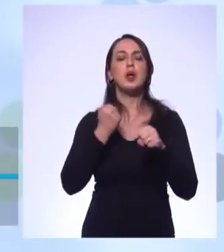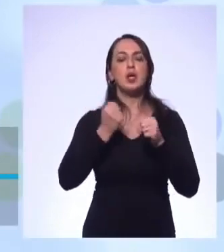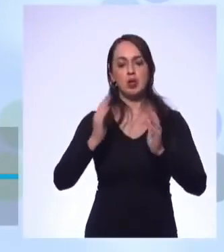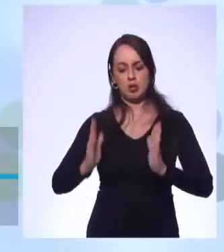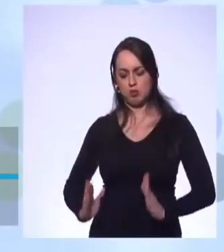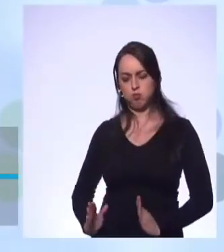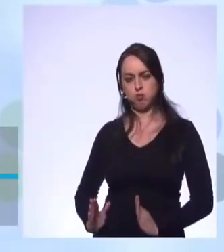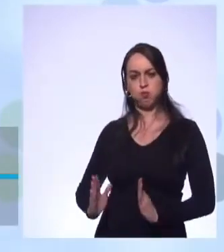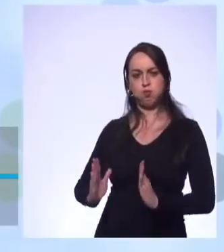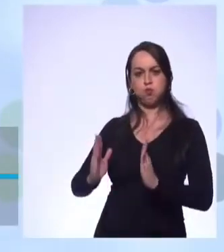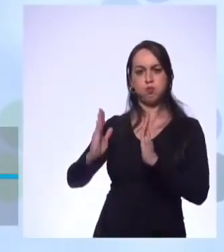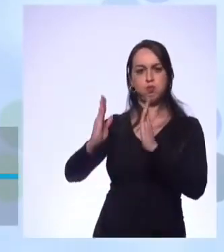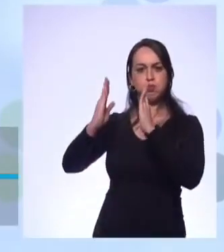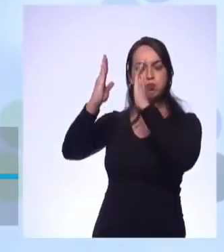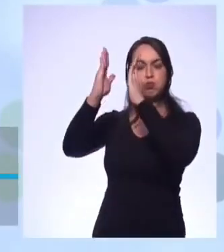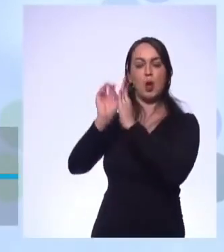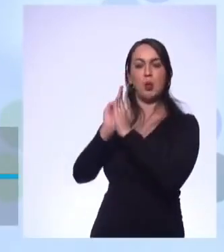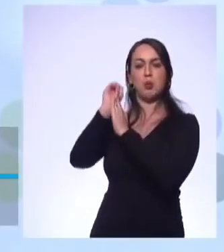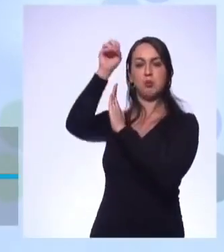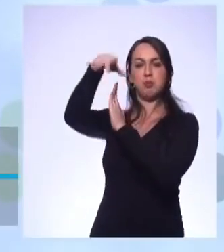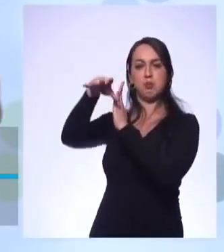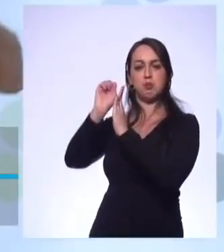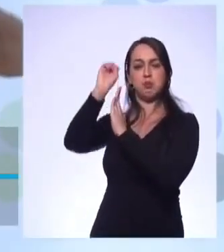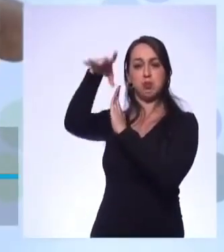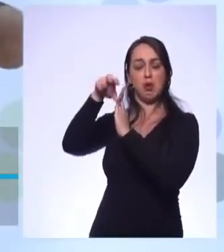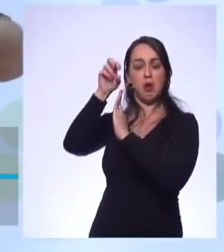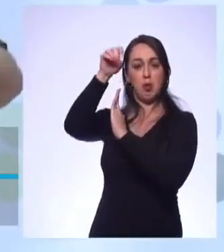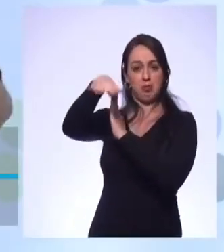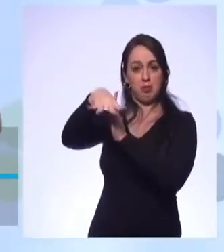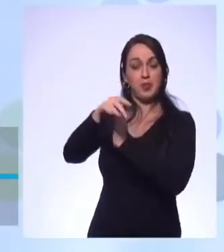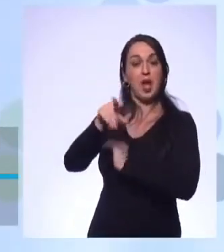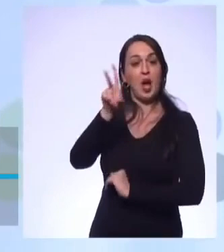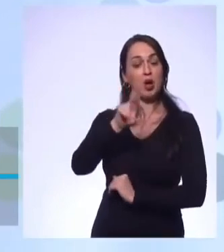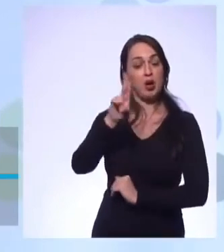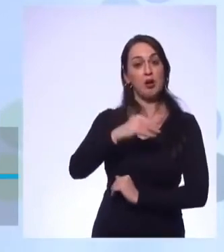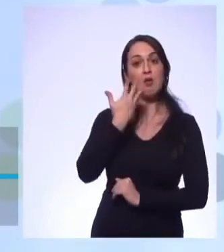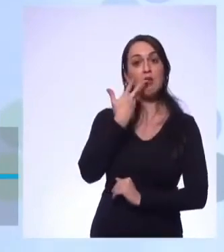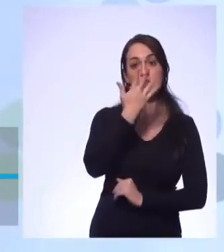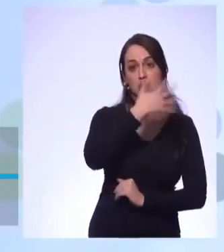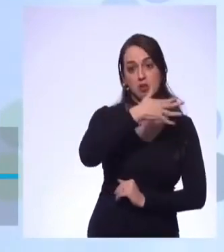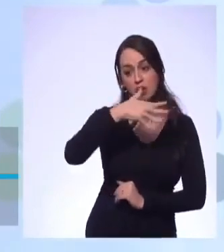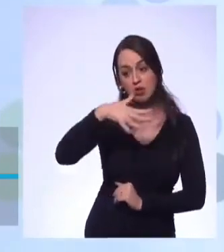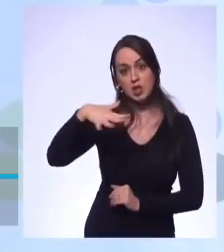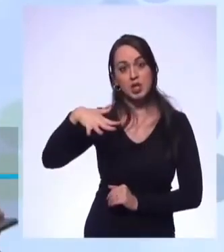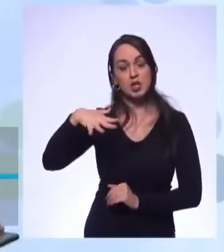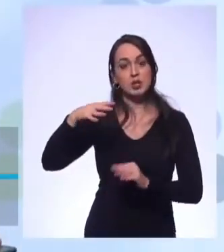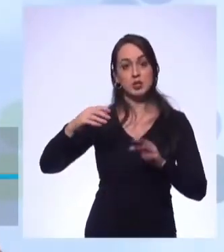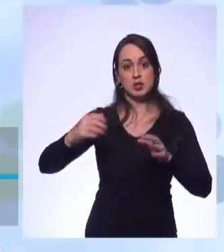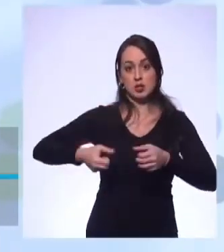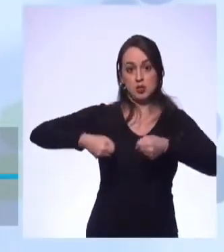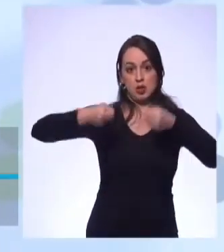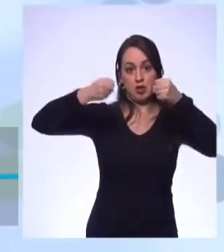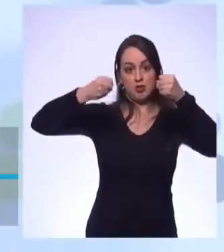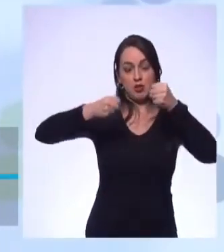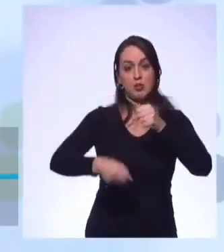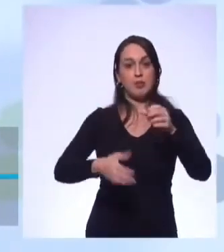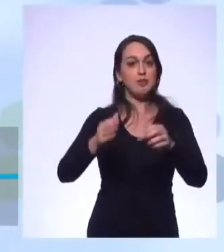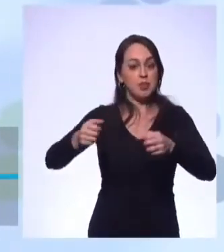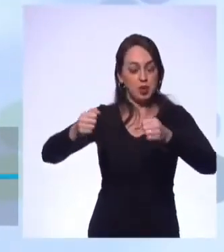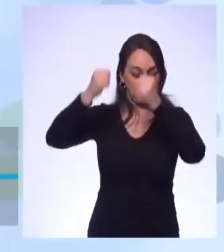levavam as crianças, seguravam pelas pernas e desciam as crianças, porque eram pequenas, pequenininhas, limpavam a chaminé.